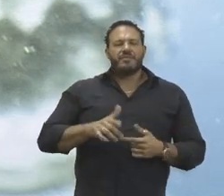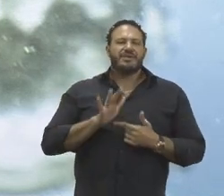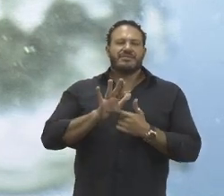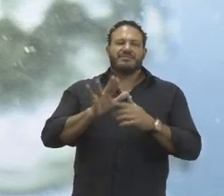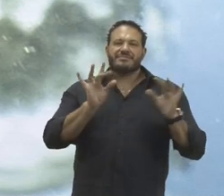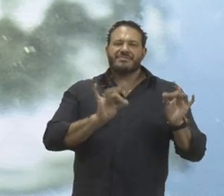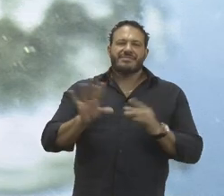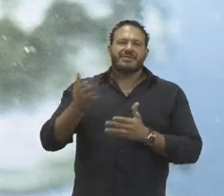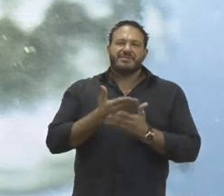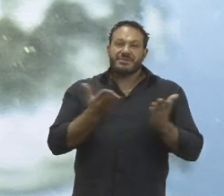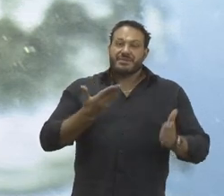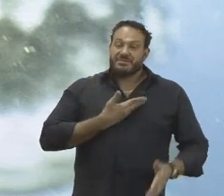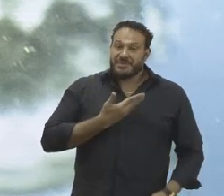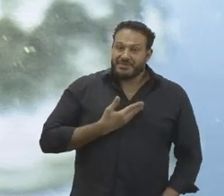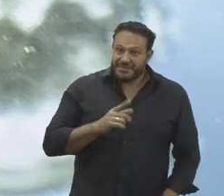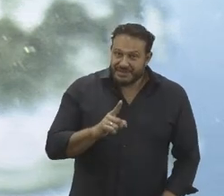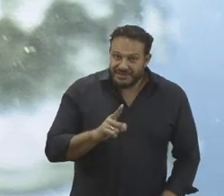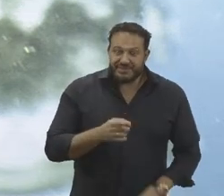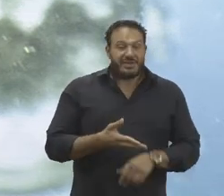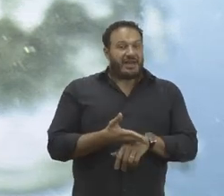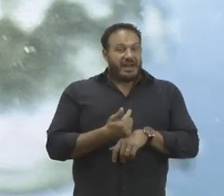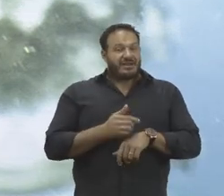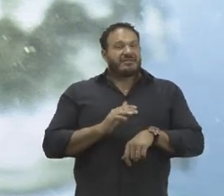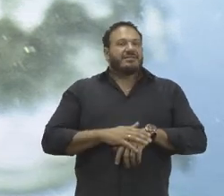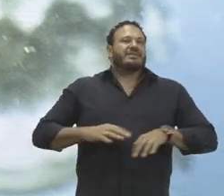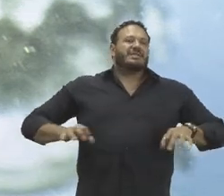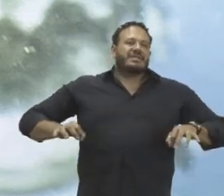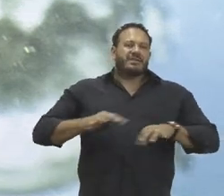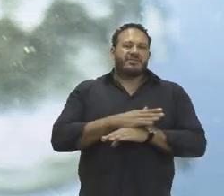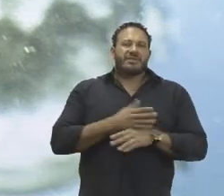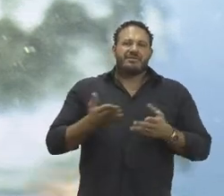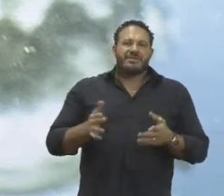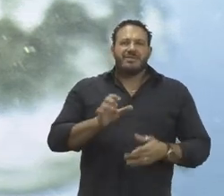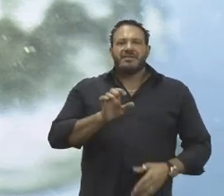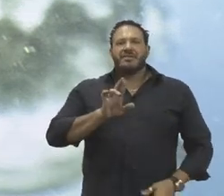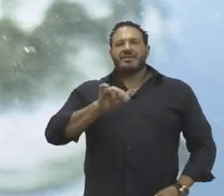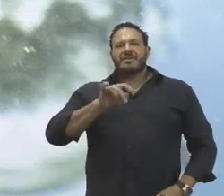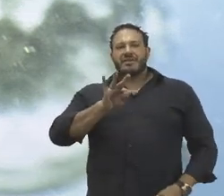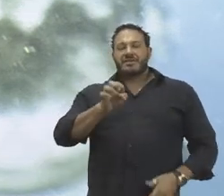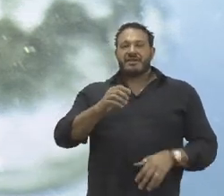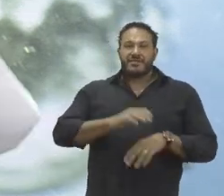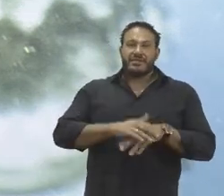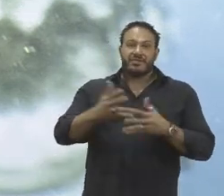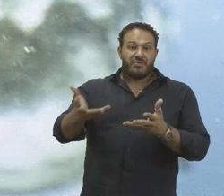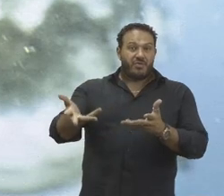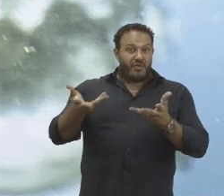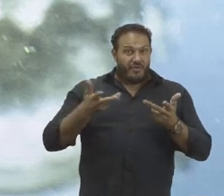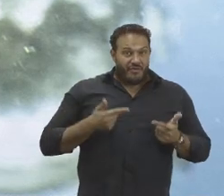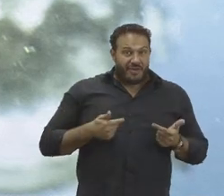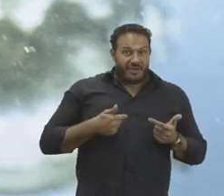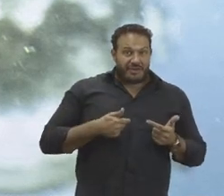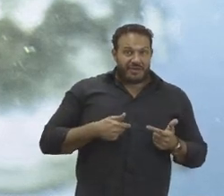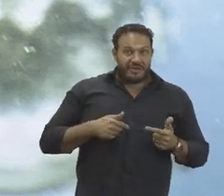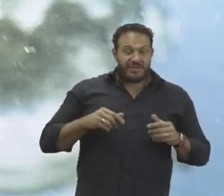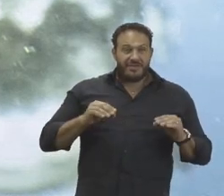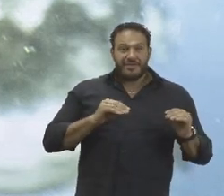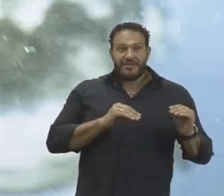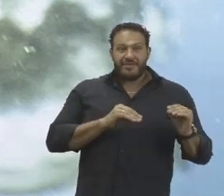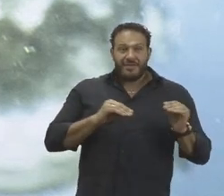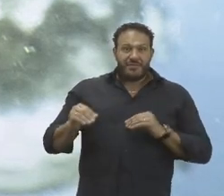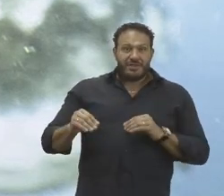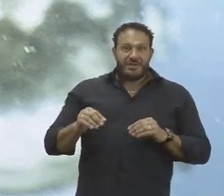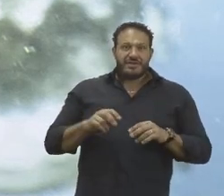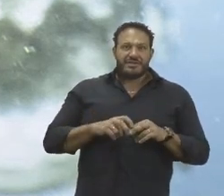seus contatos e antes que a gente termine Ernesto quer fazer o convite aqui pra sua você vai mudar de cadeira vim